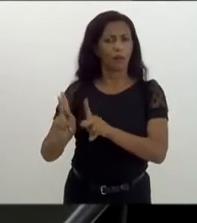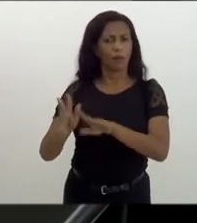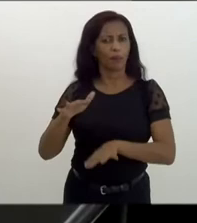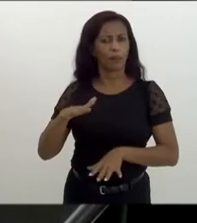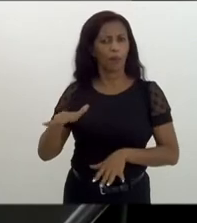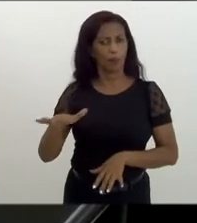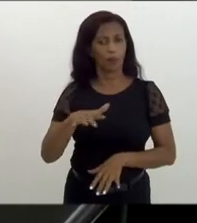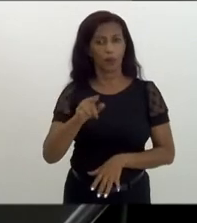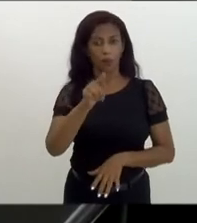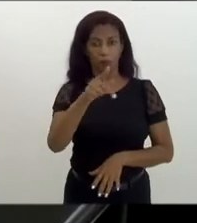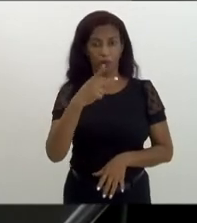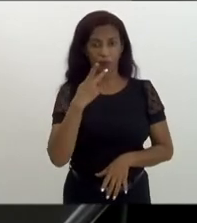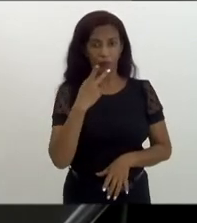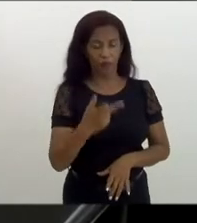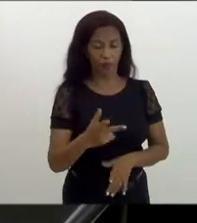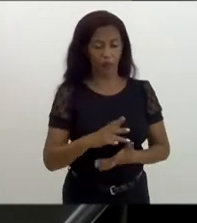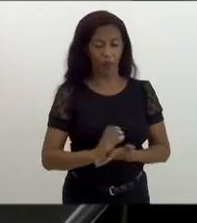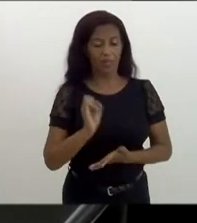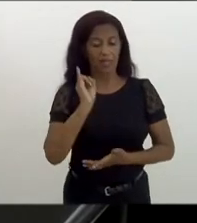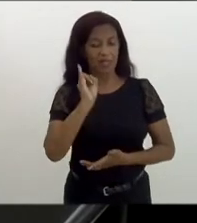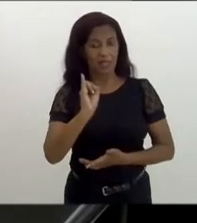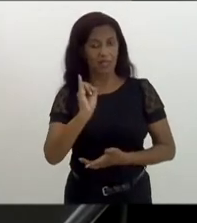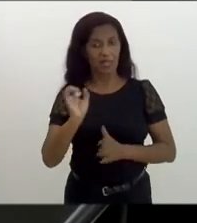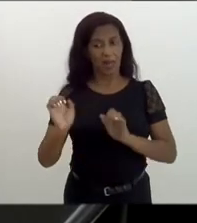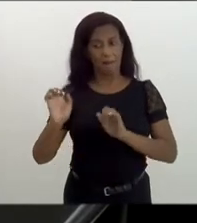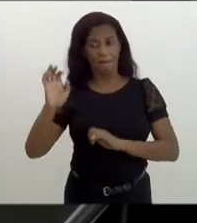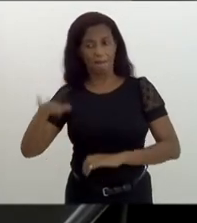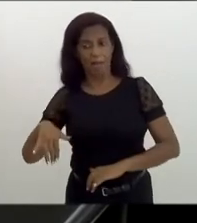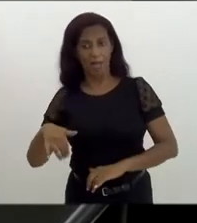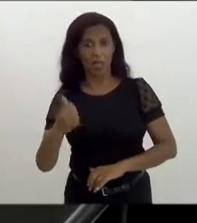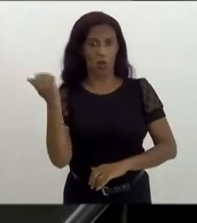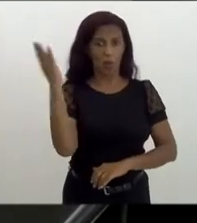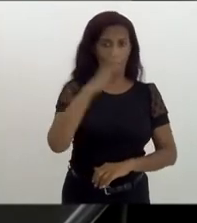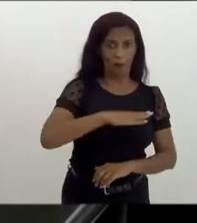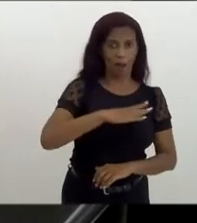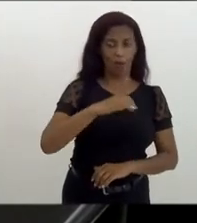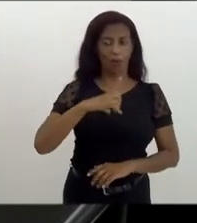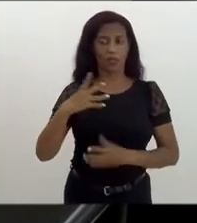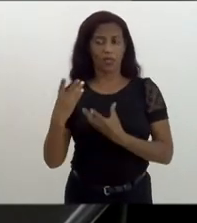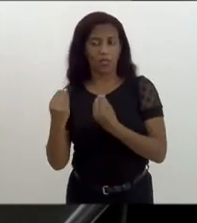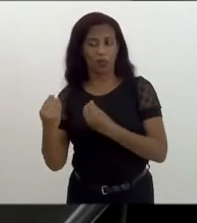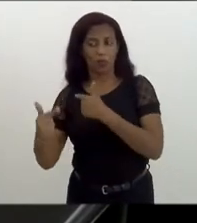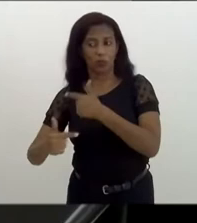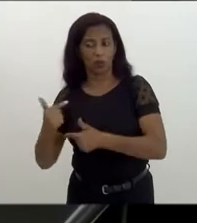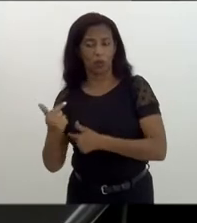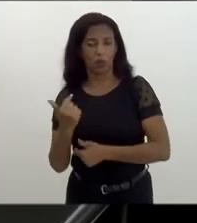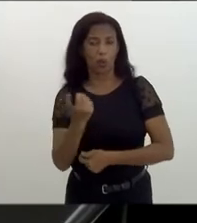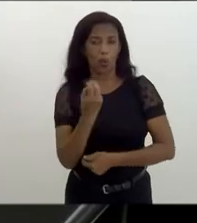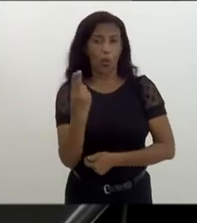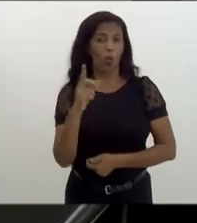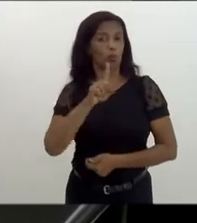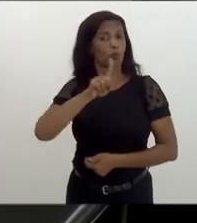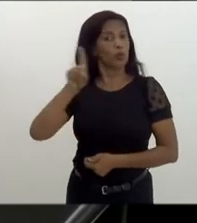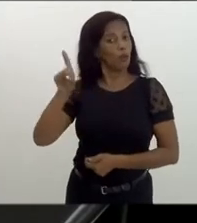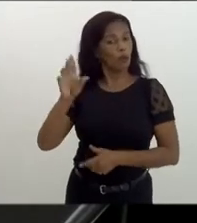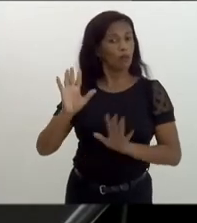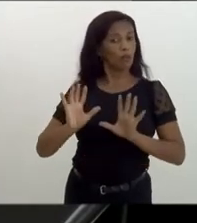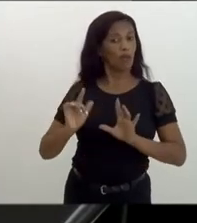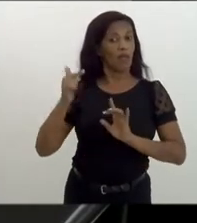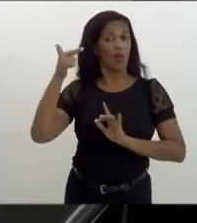o que a senhora colocou se elas prestam bem ou prestam mal se tem muito Servidor ou não esse é um outro